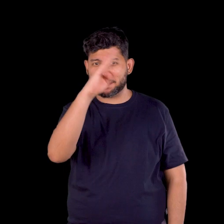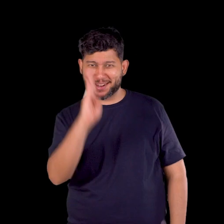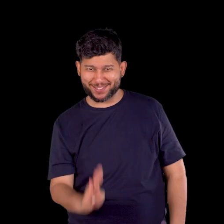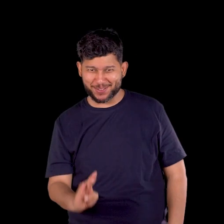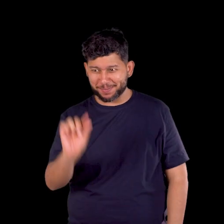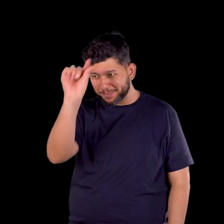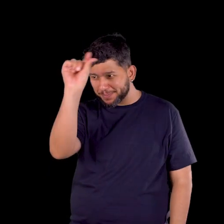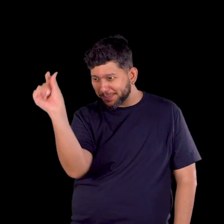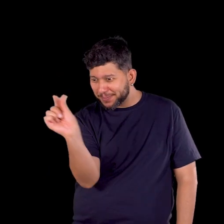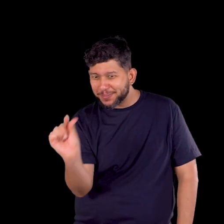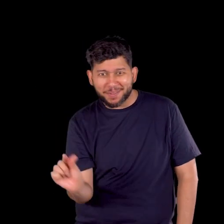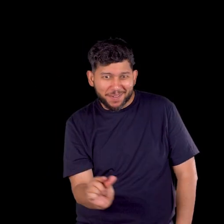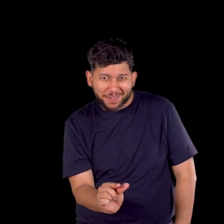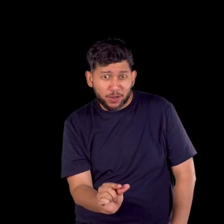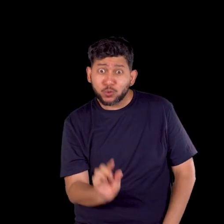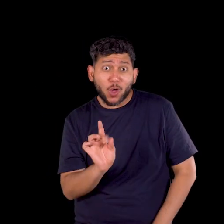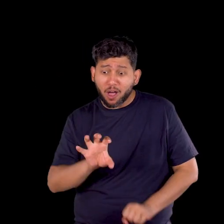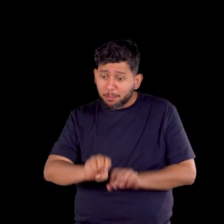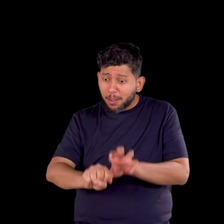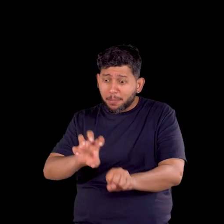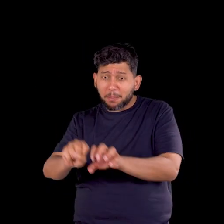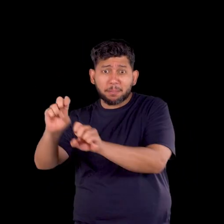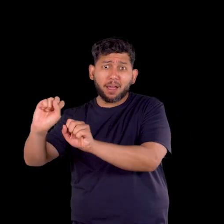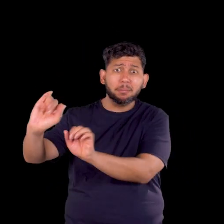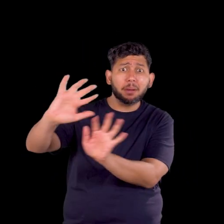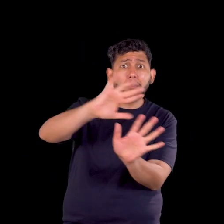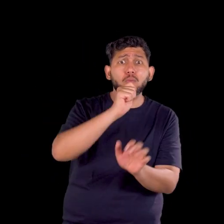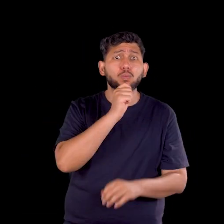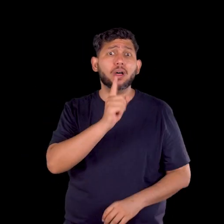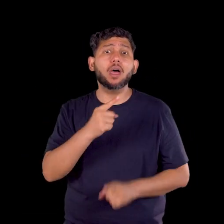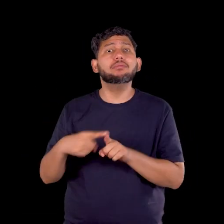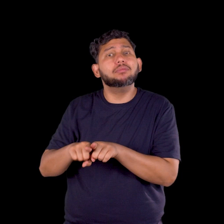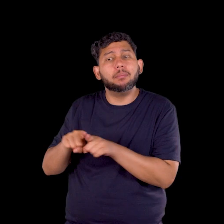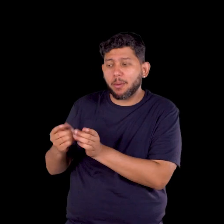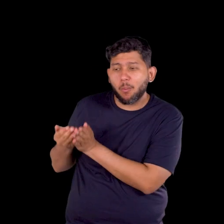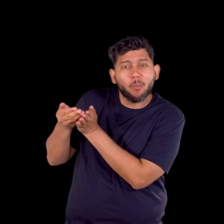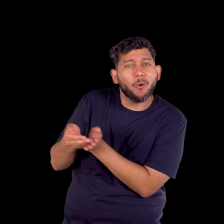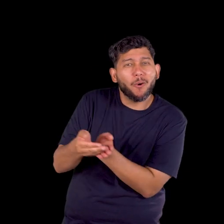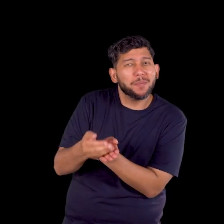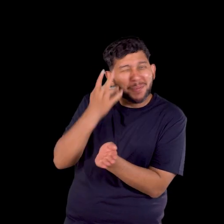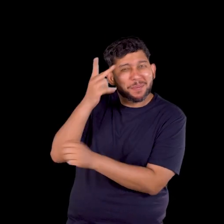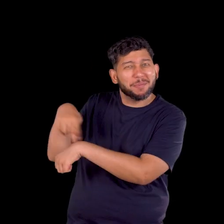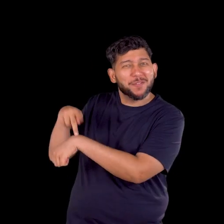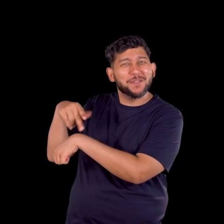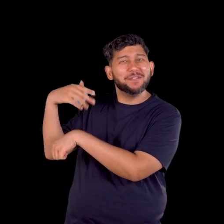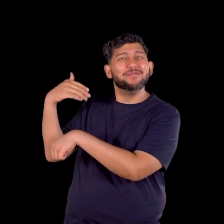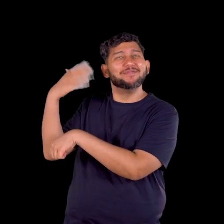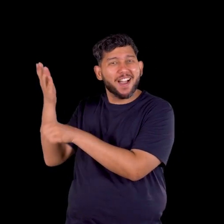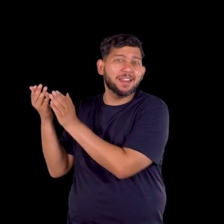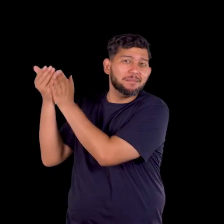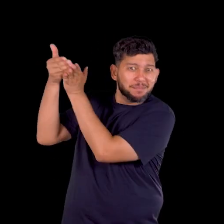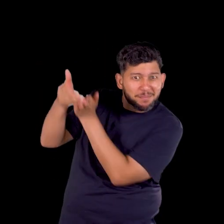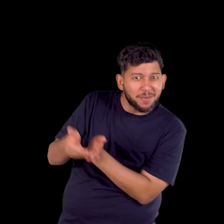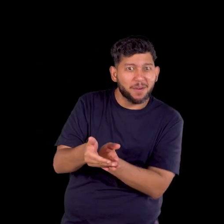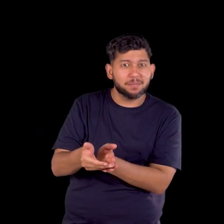e aos portos naturais, que permitiam a chegada de estrangeiros. mas era preciso adentrar ao território.